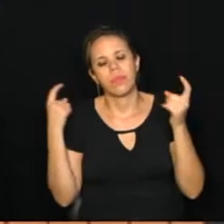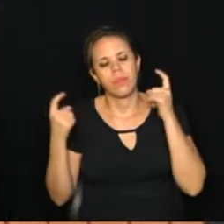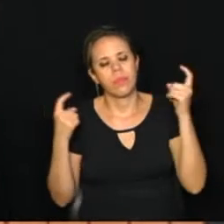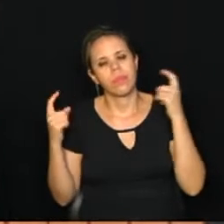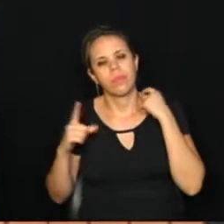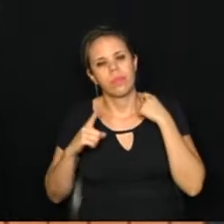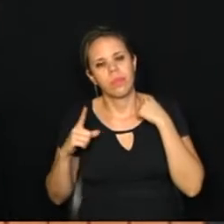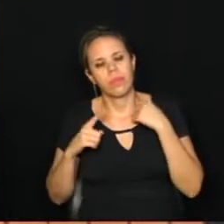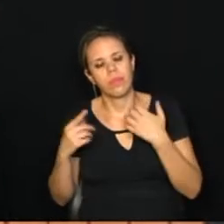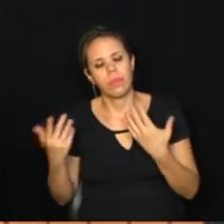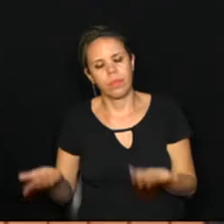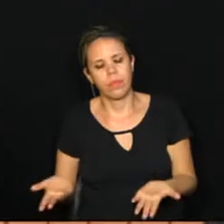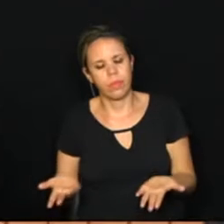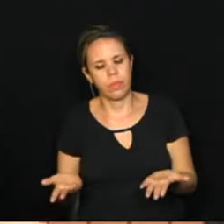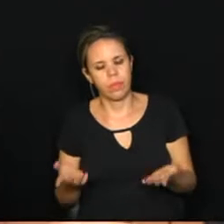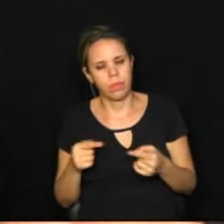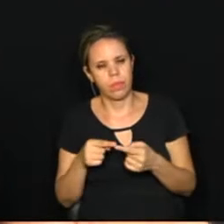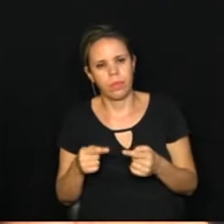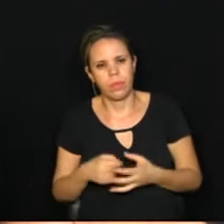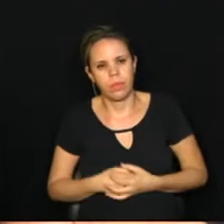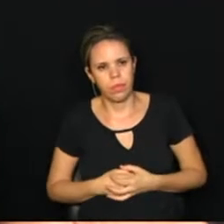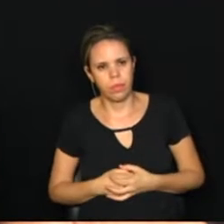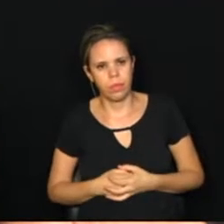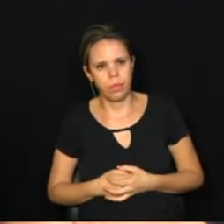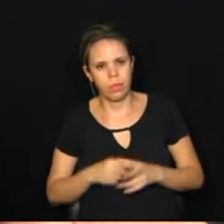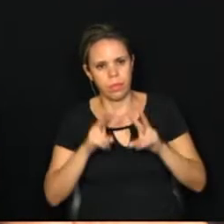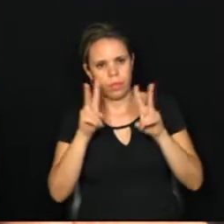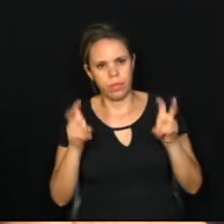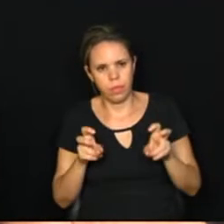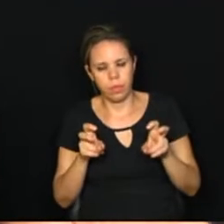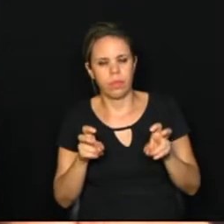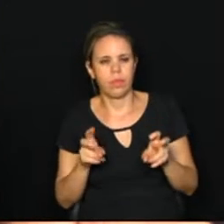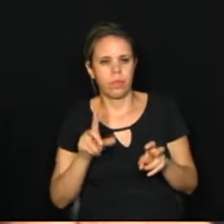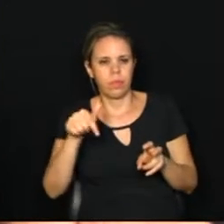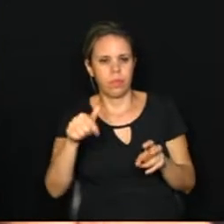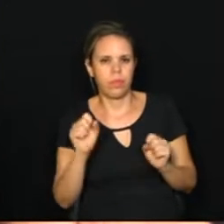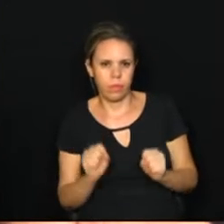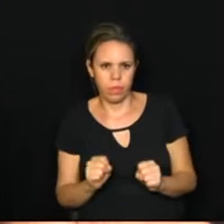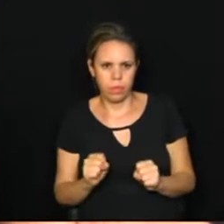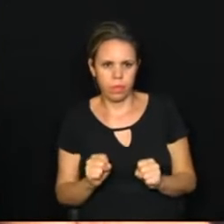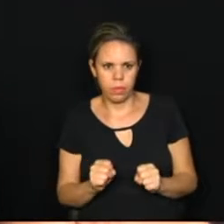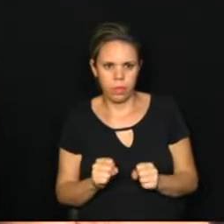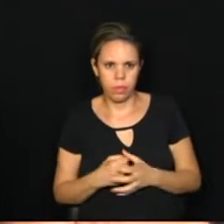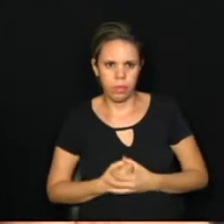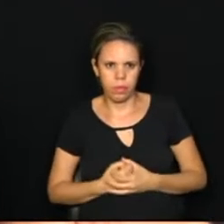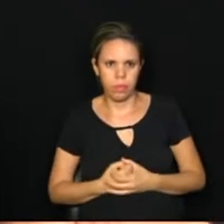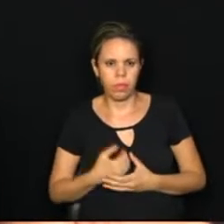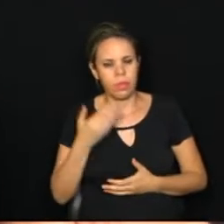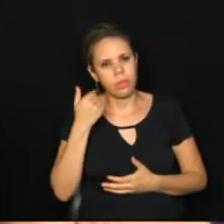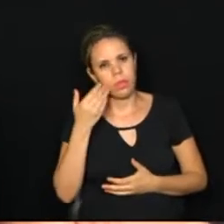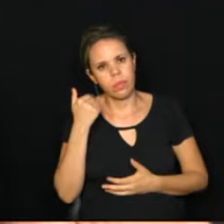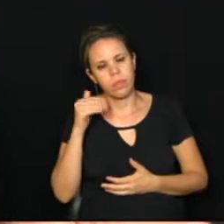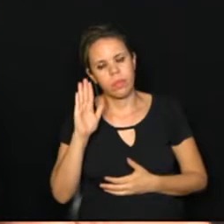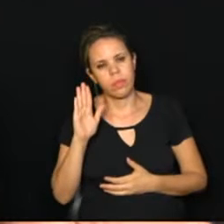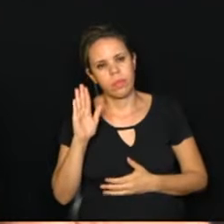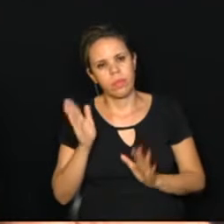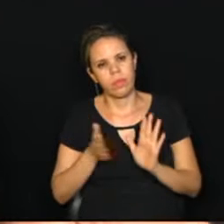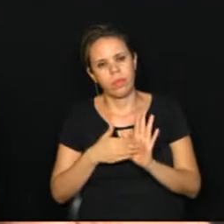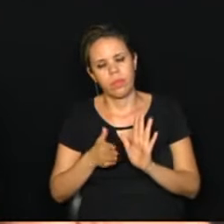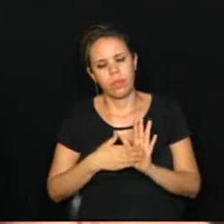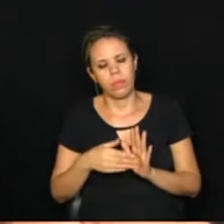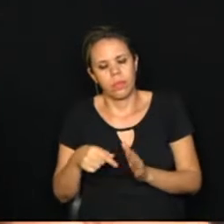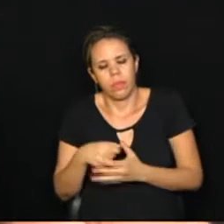gente tem que ter nesse aspecto com relação ao abastecimento. Depois a gente pode explorar um pouco mais aí as propostas